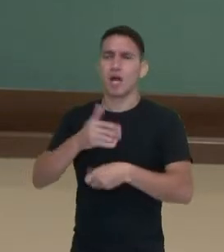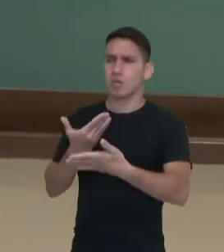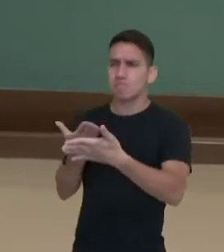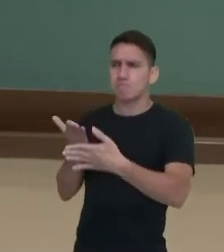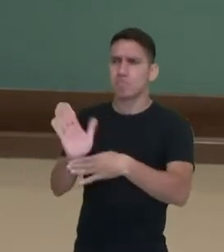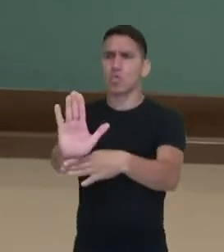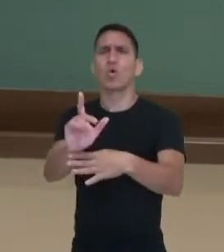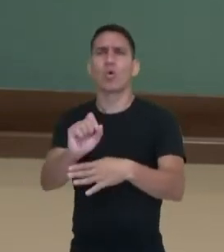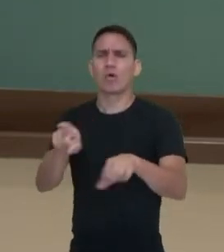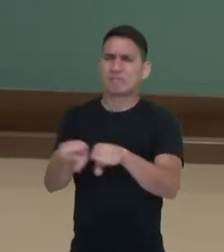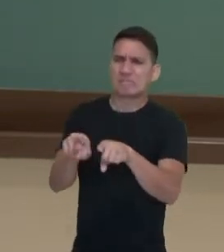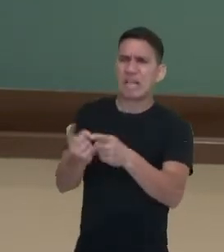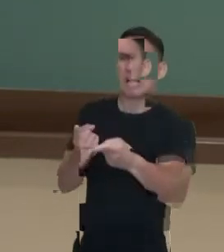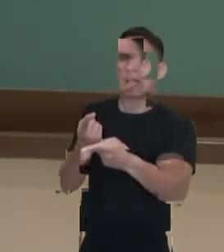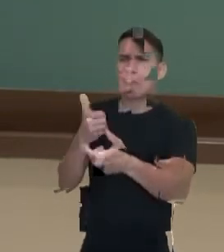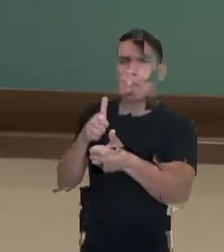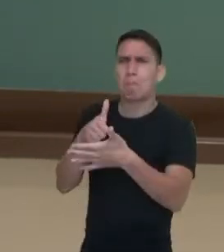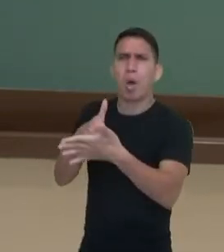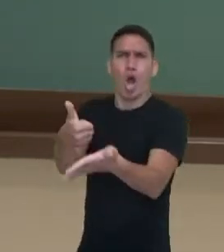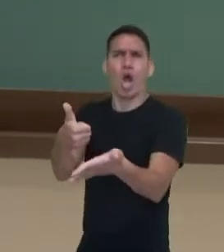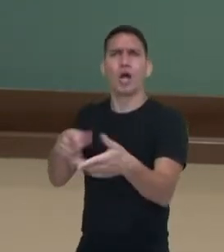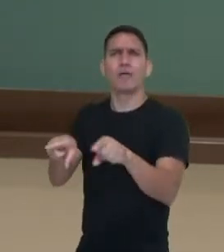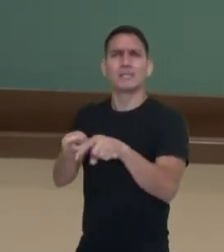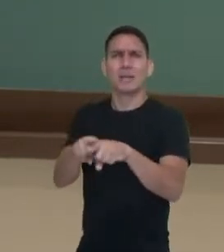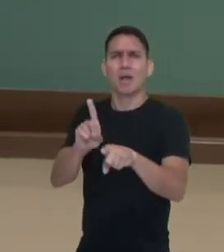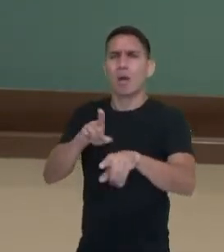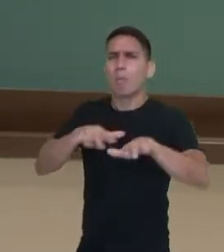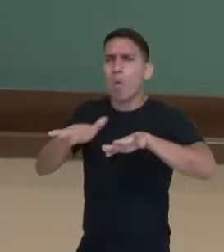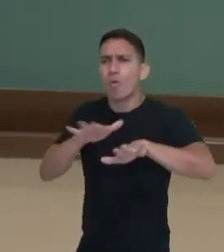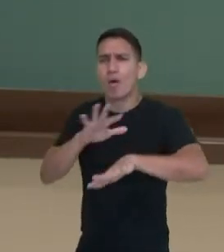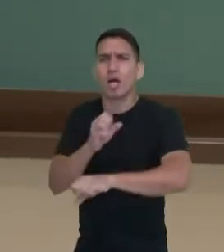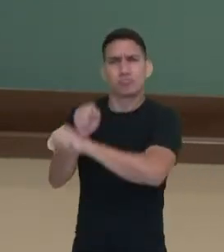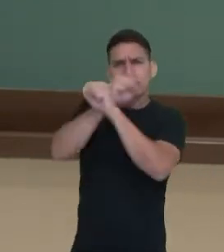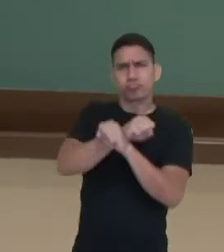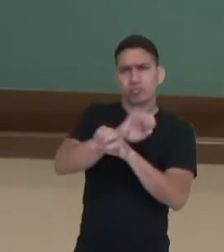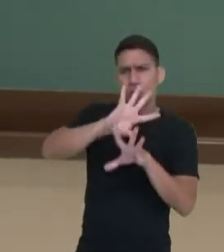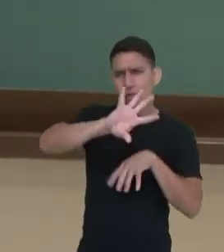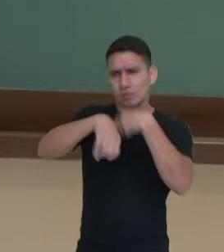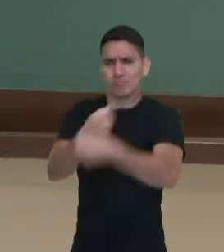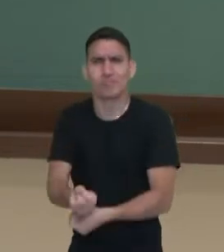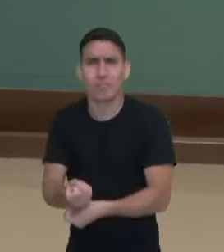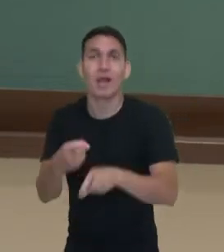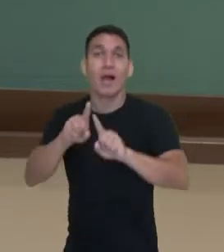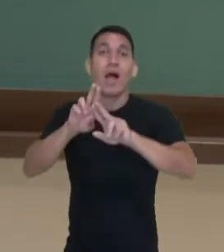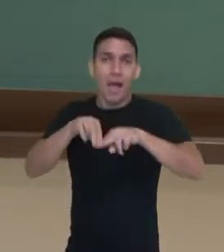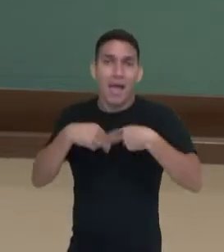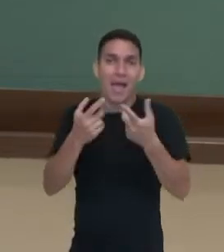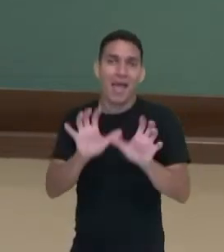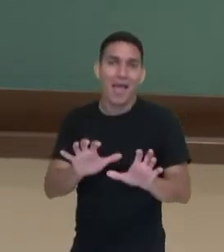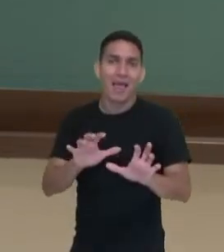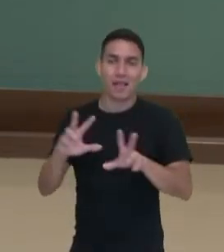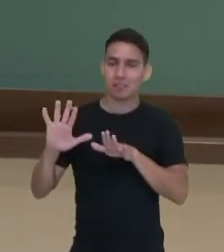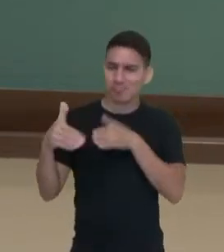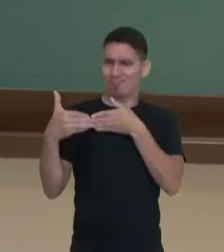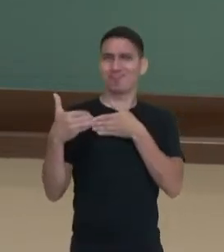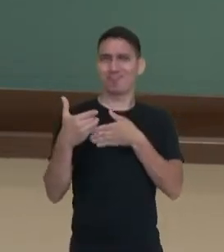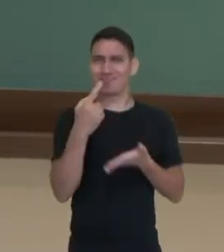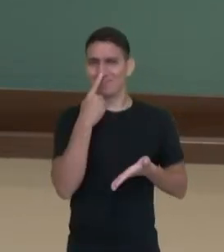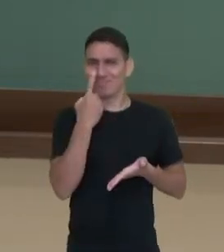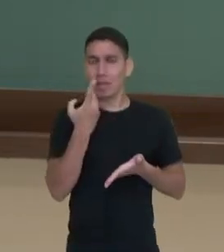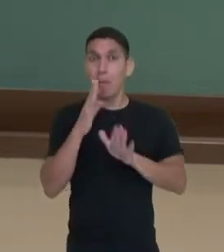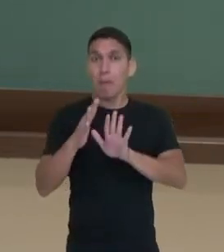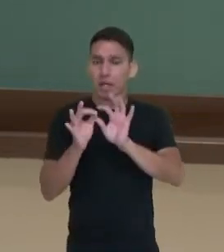empurrão, soco, movimentos de defesa e mobilizações. É a luta corpo a corpo mesmo, tá? Nas